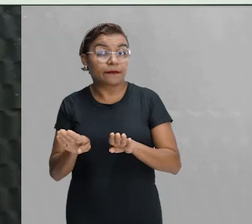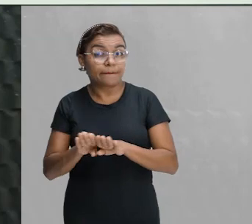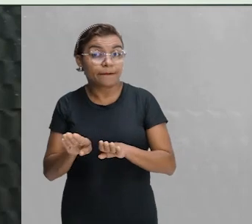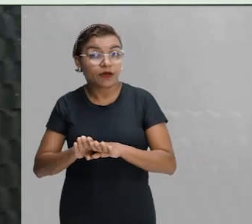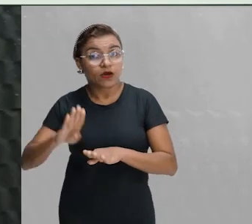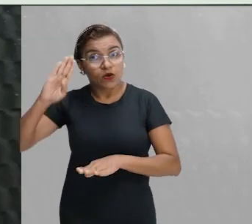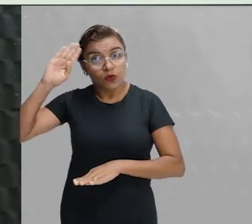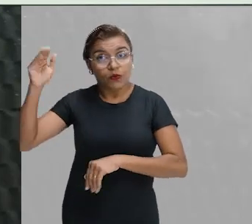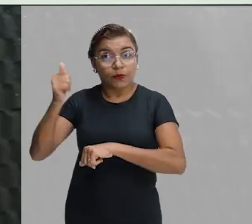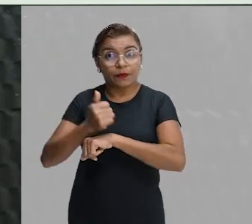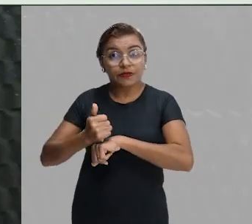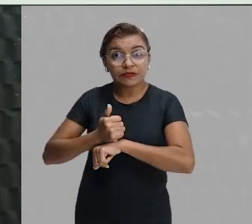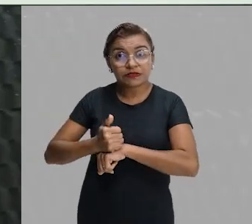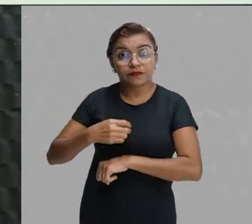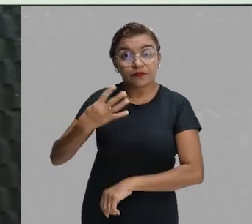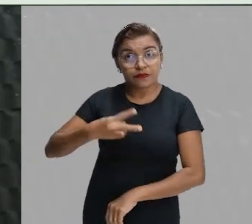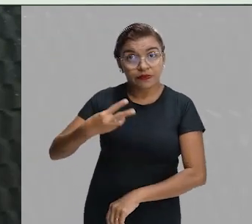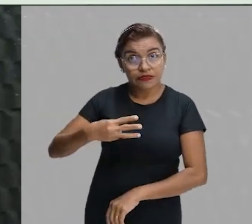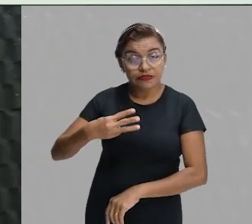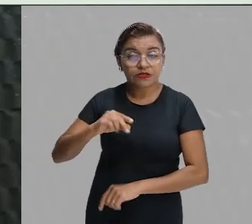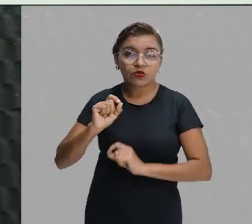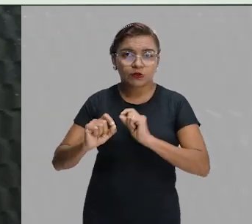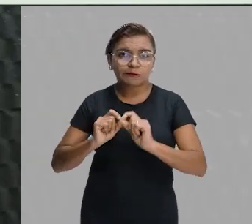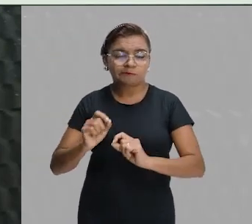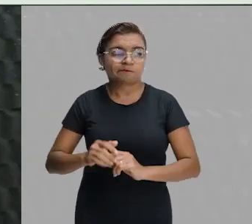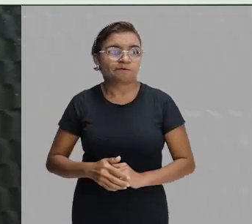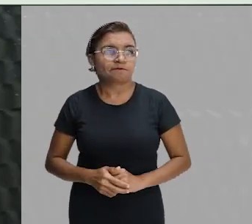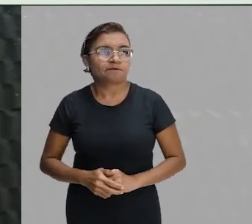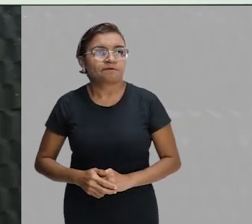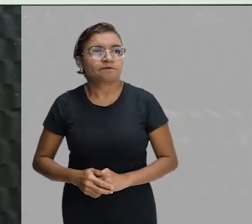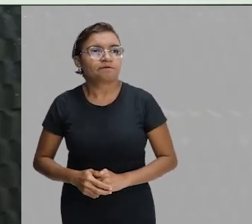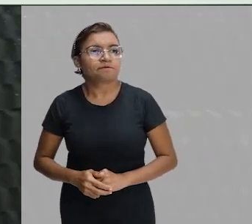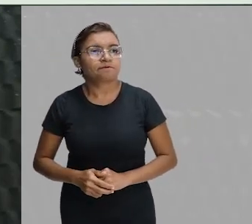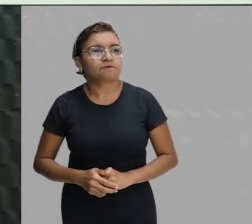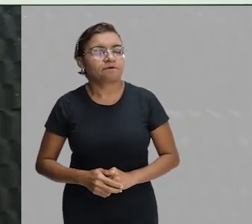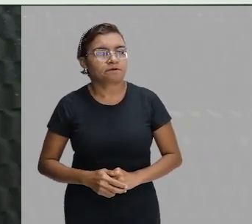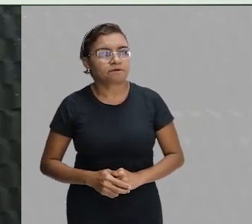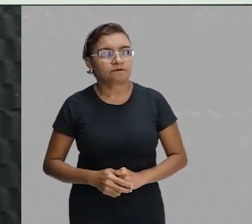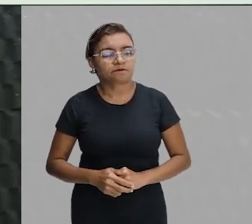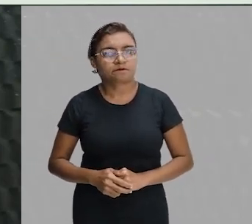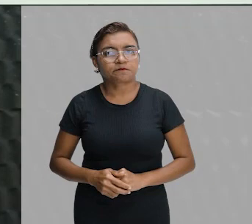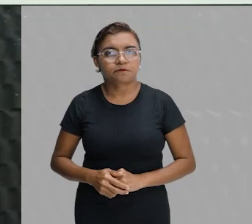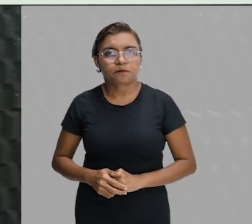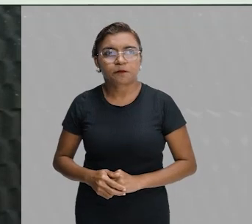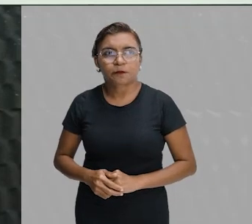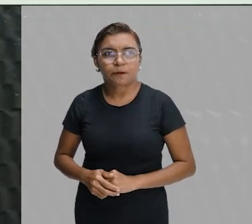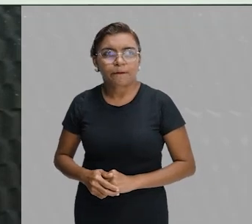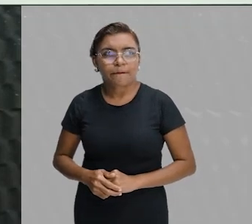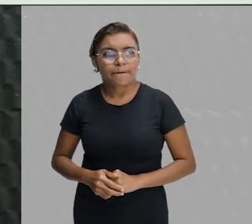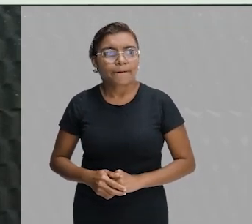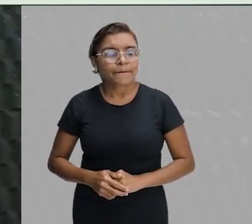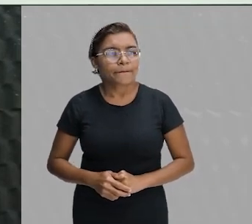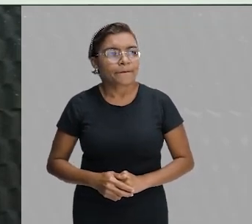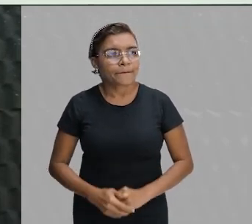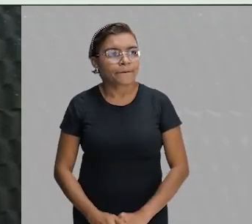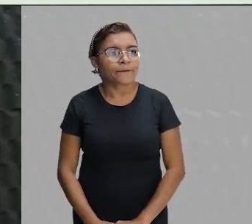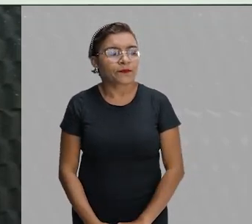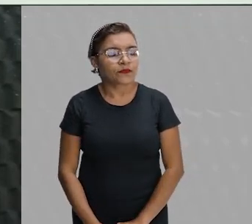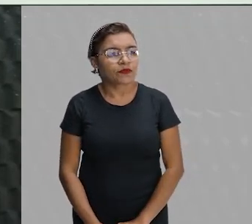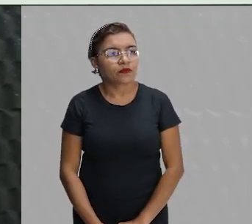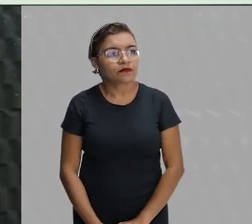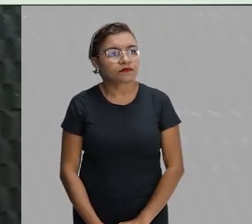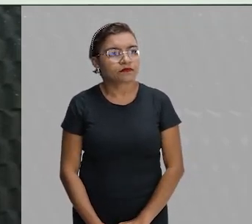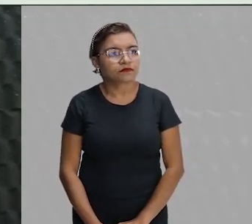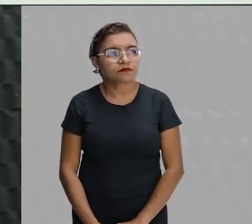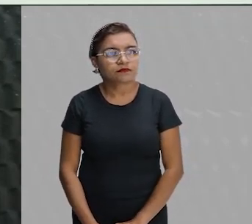chama do terceiro excluído. Olha aqui, ó, o famoso princípio